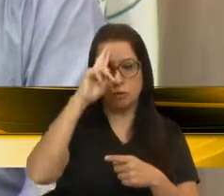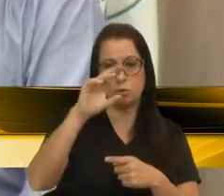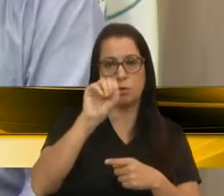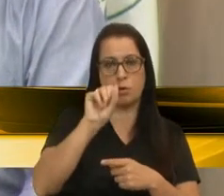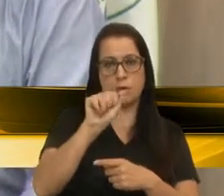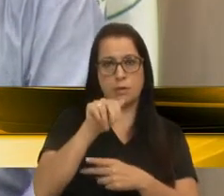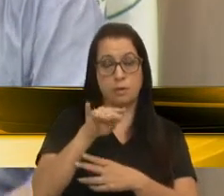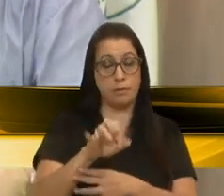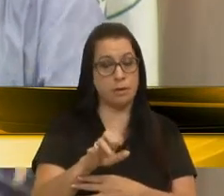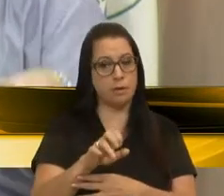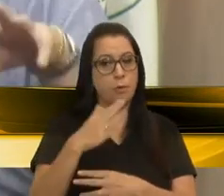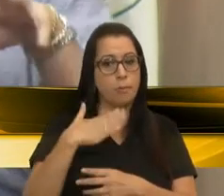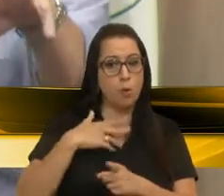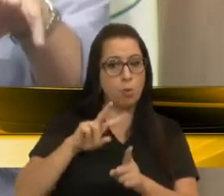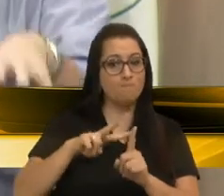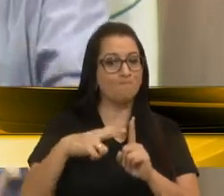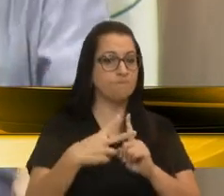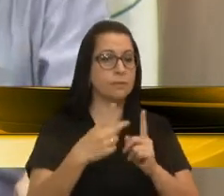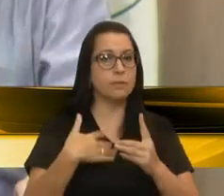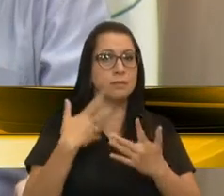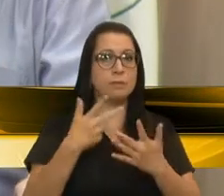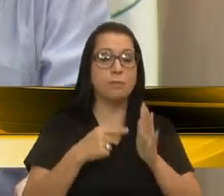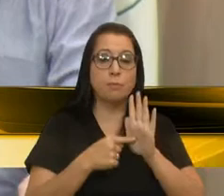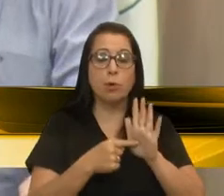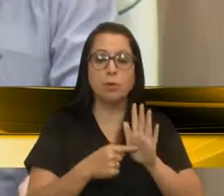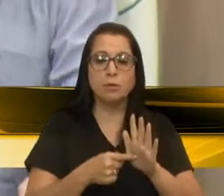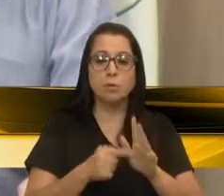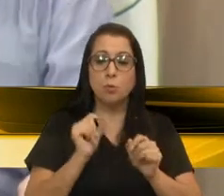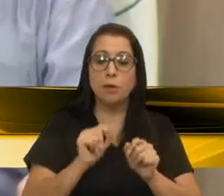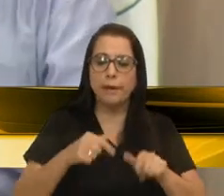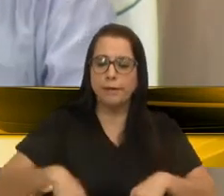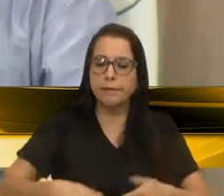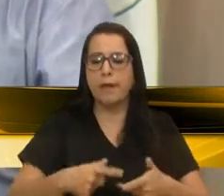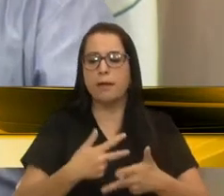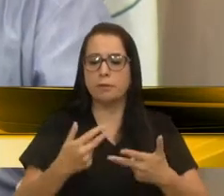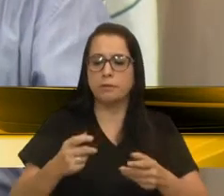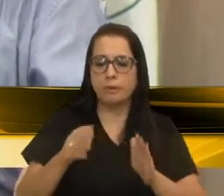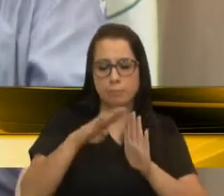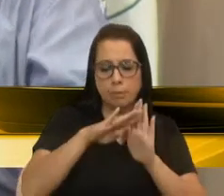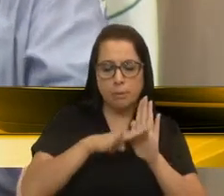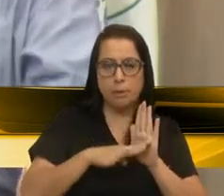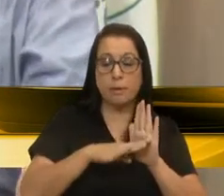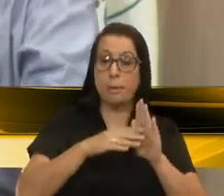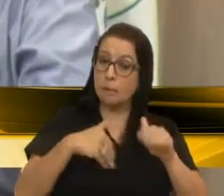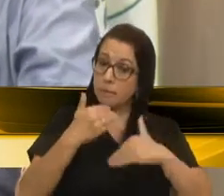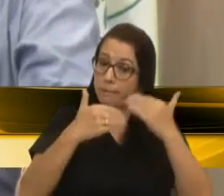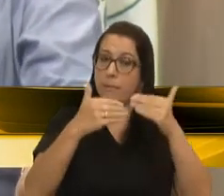o meu olhar ele sempre vai na prestação de contas para o desempenho do SAMAI.